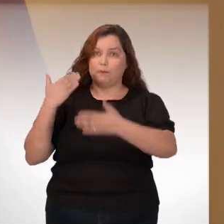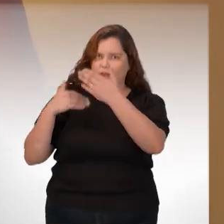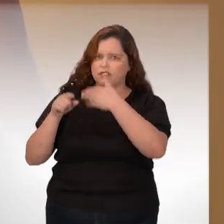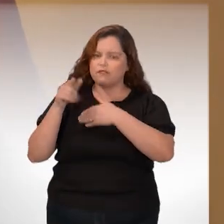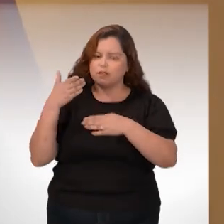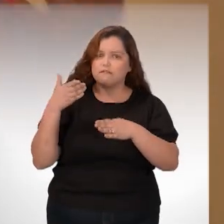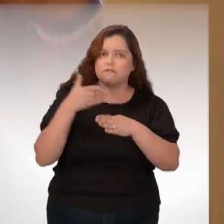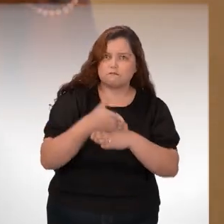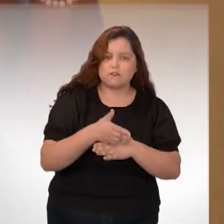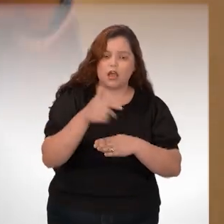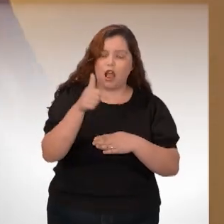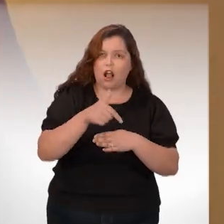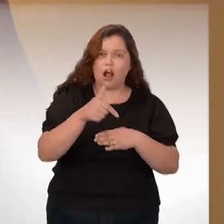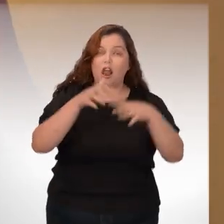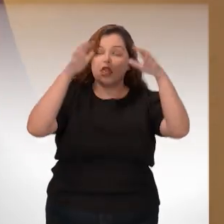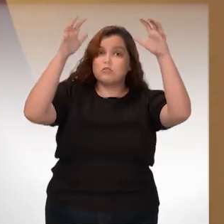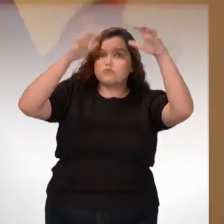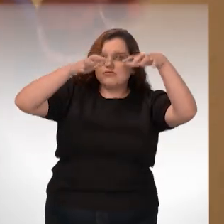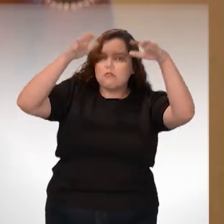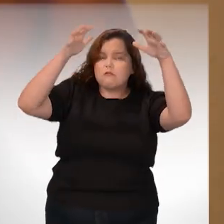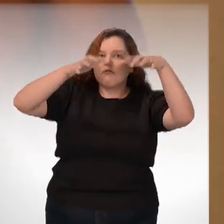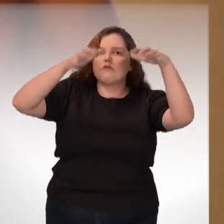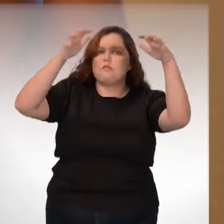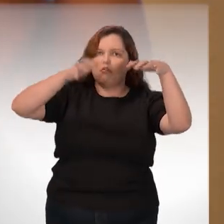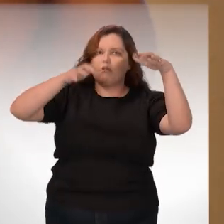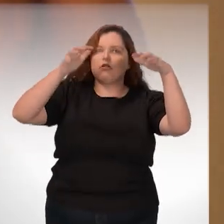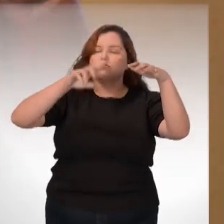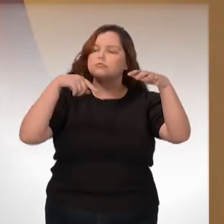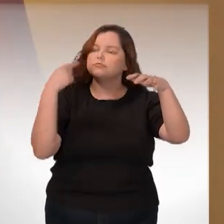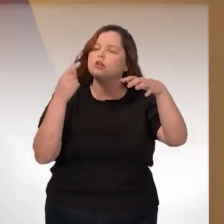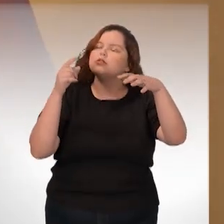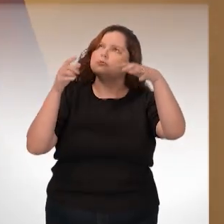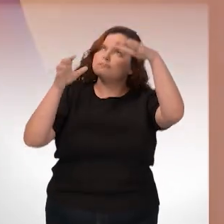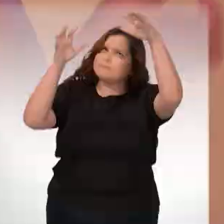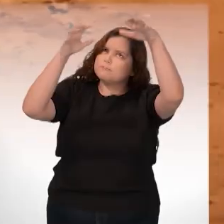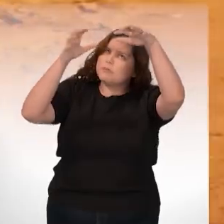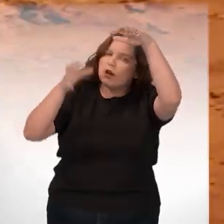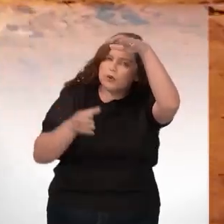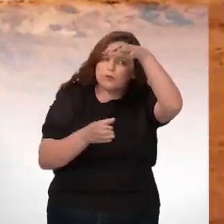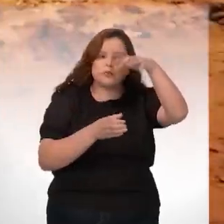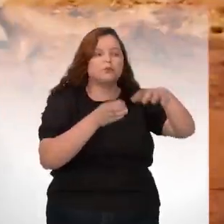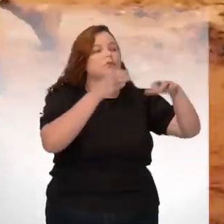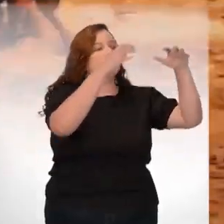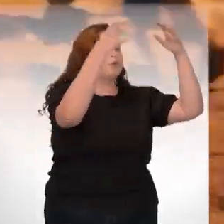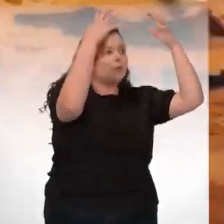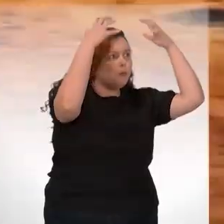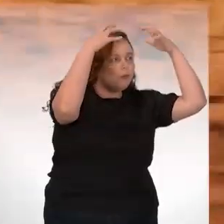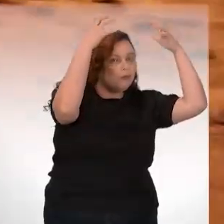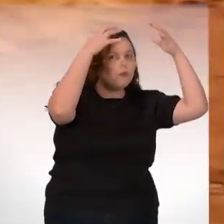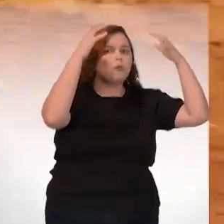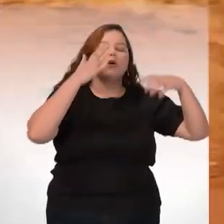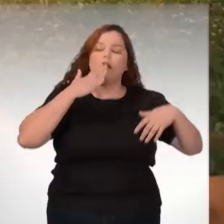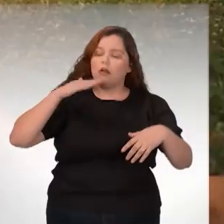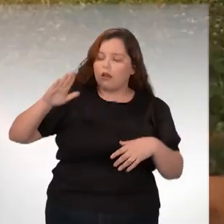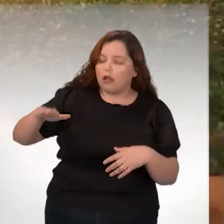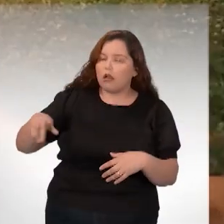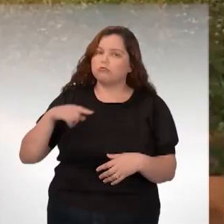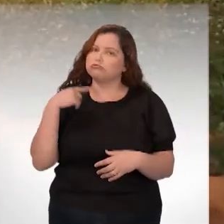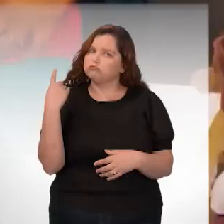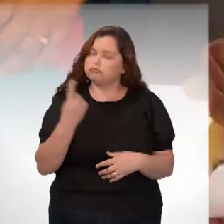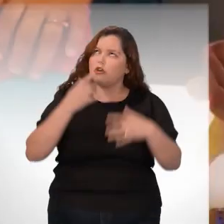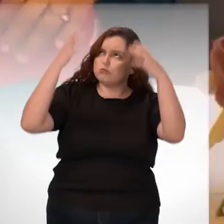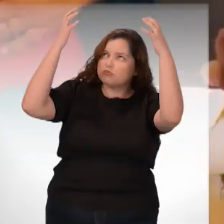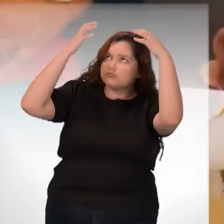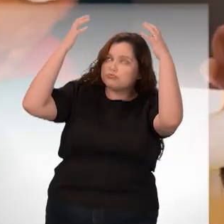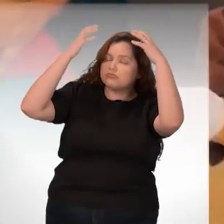vocês veio aqui, estava chovendo, a gente pegava água da chuva, dava para dar banho nos meninos, nas crianças, né,